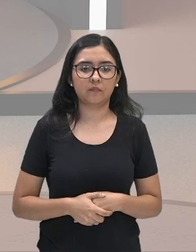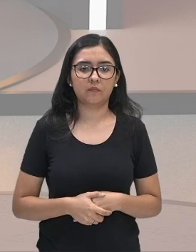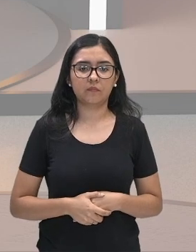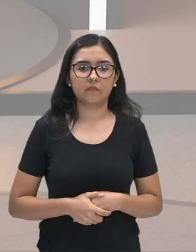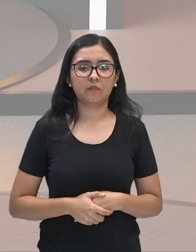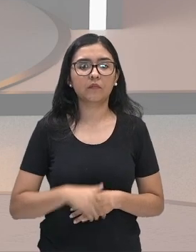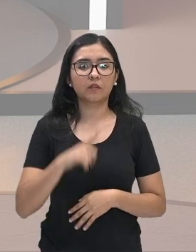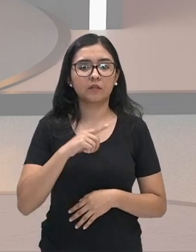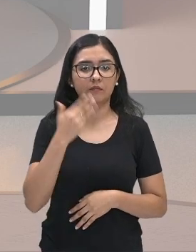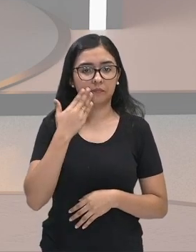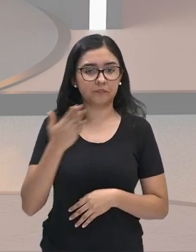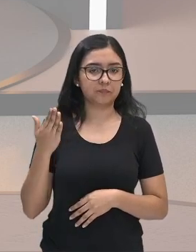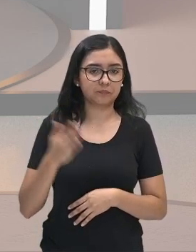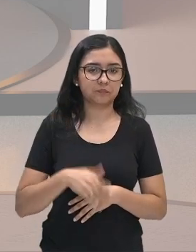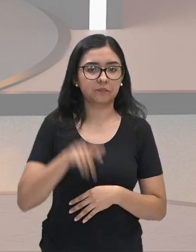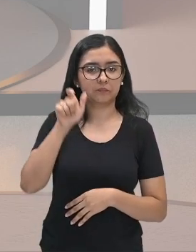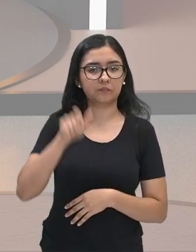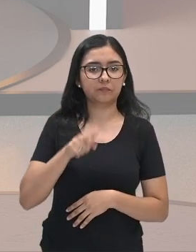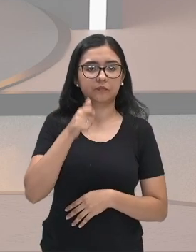E aí nós temos